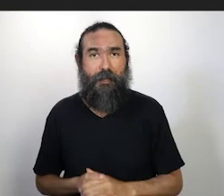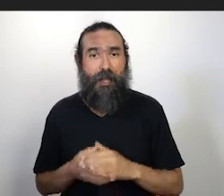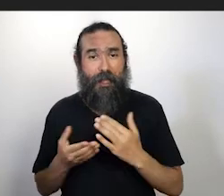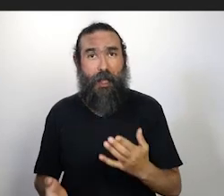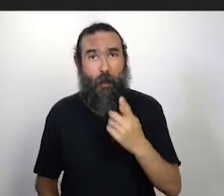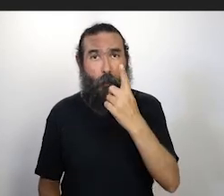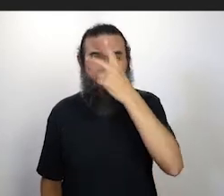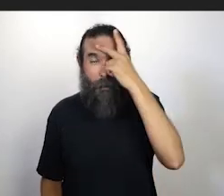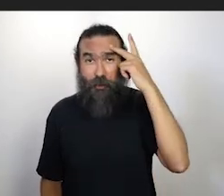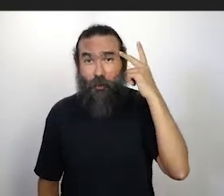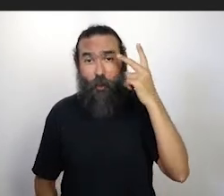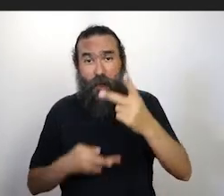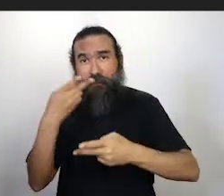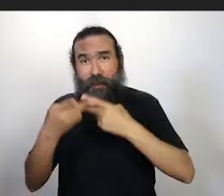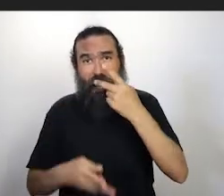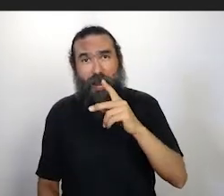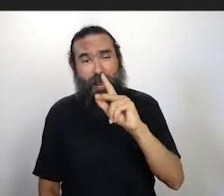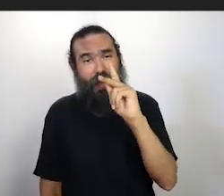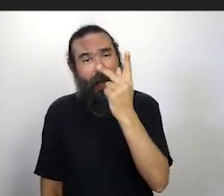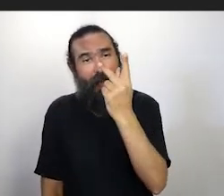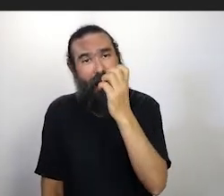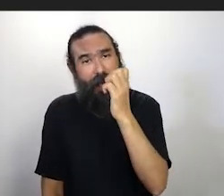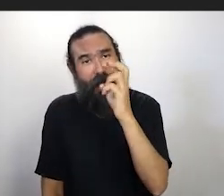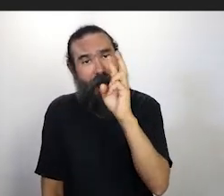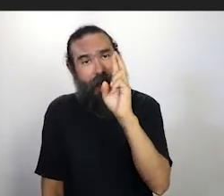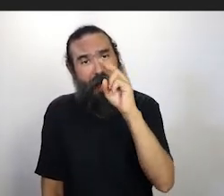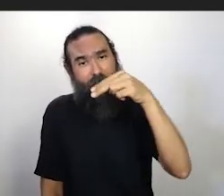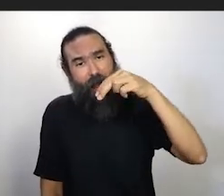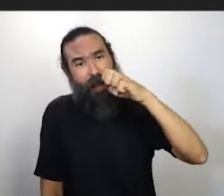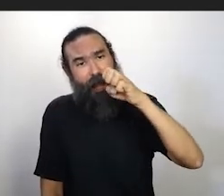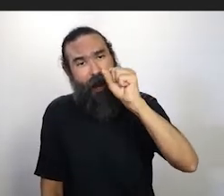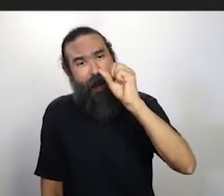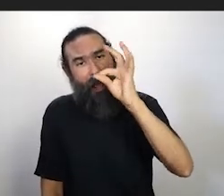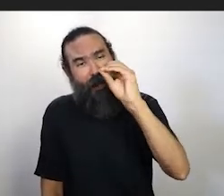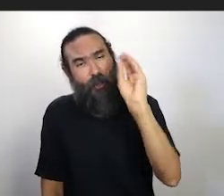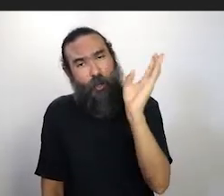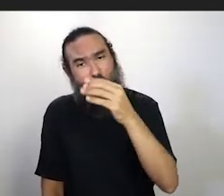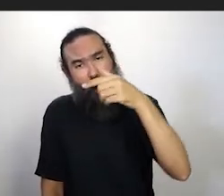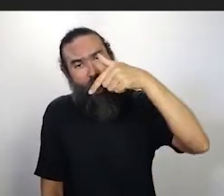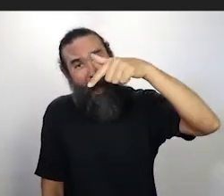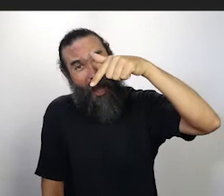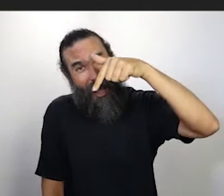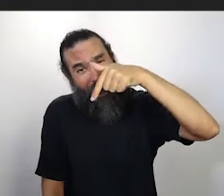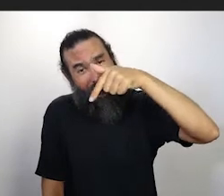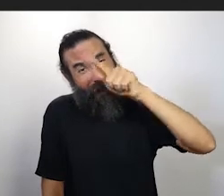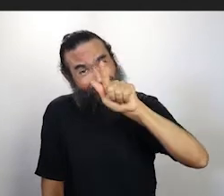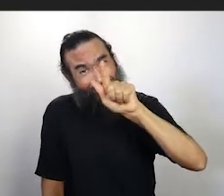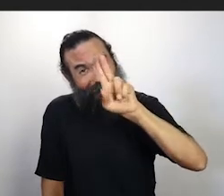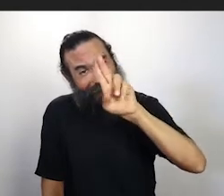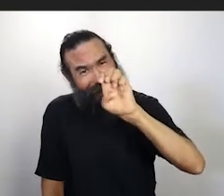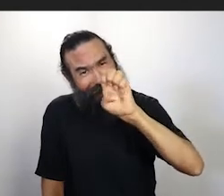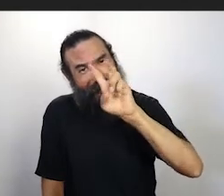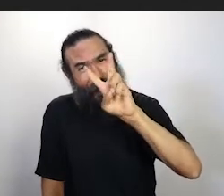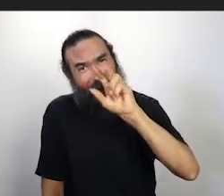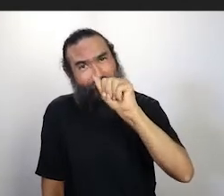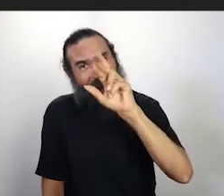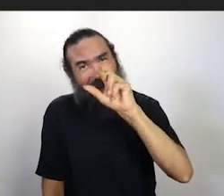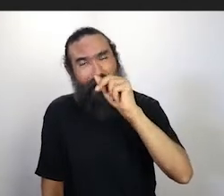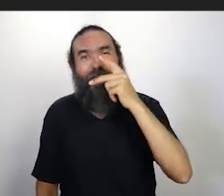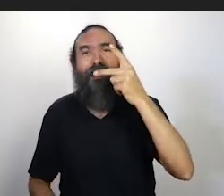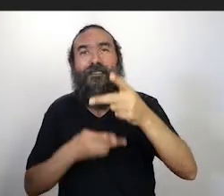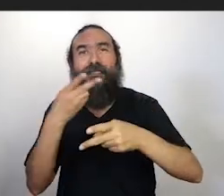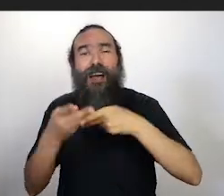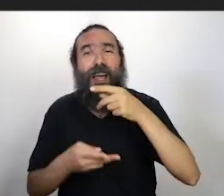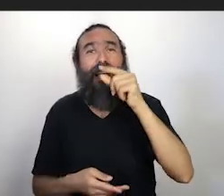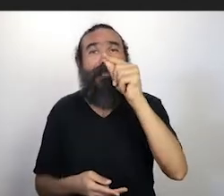revolucionário latino-americano, o Ernesto Guevara, quando ele lembrava que seria até uma contradição biológica que jovens não